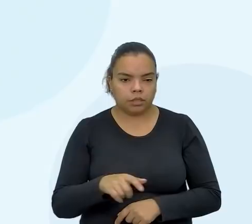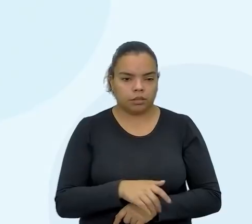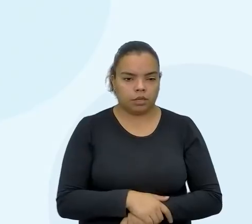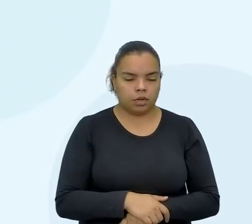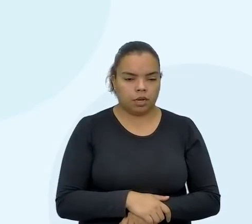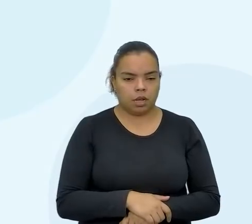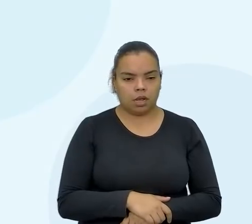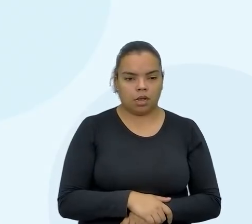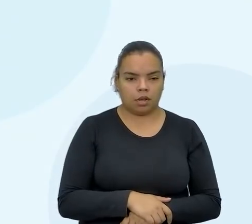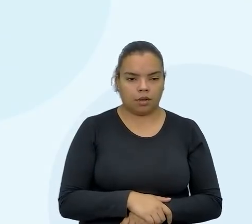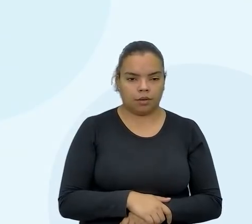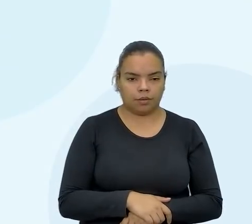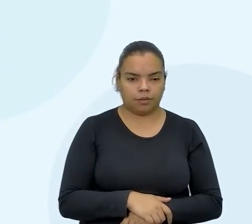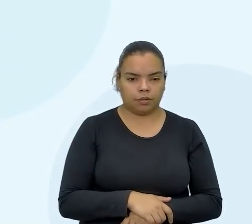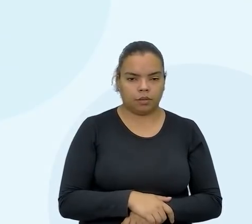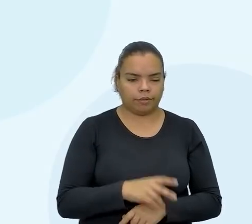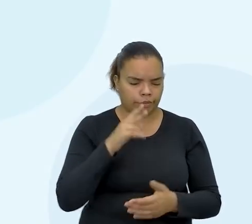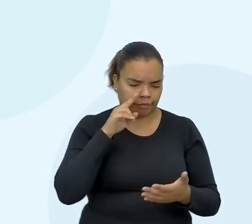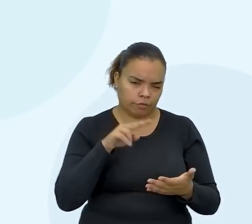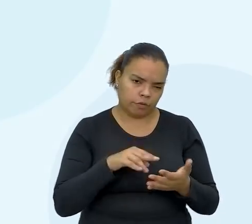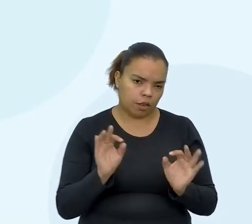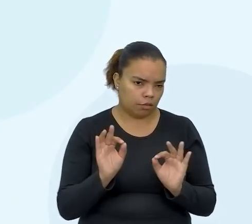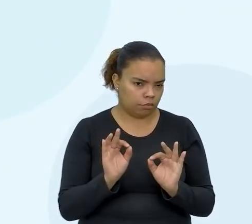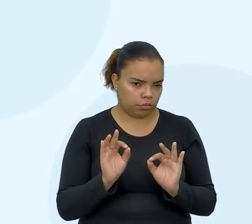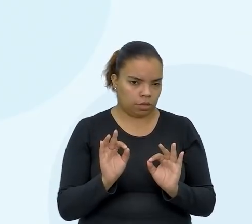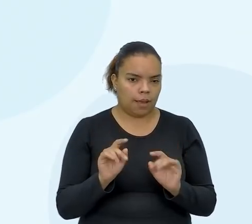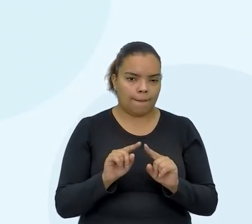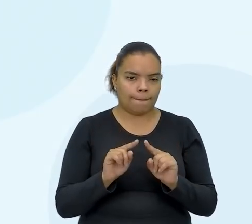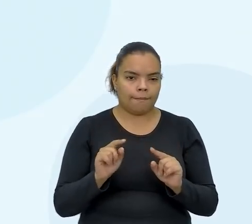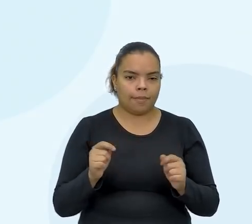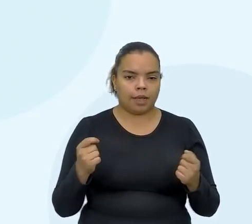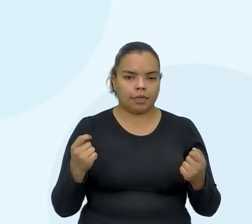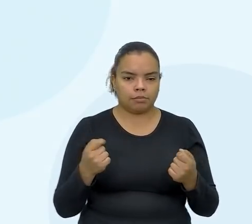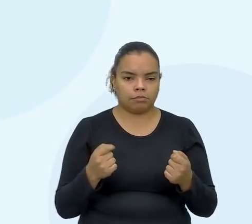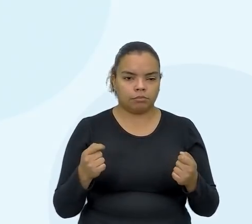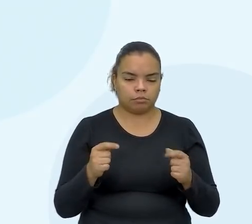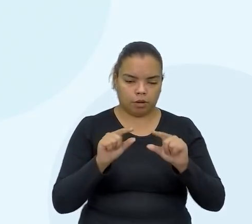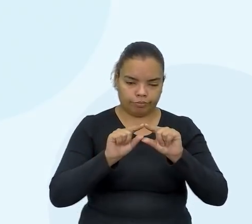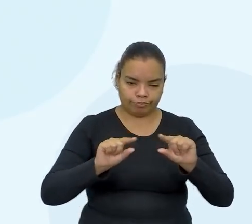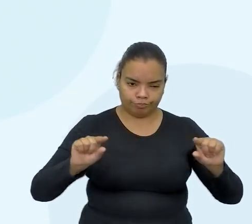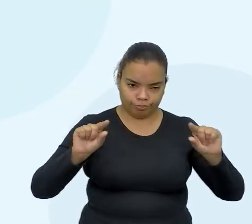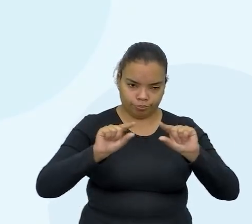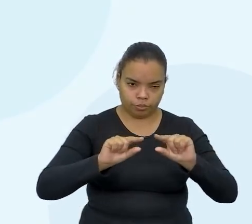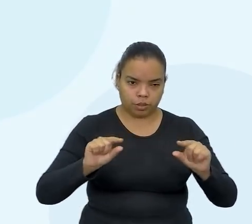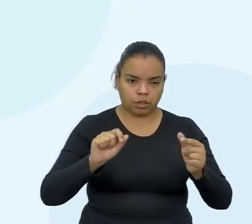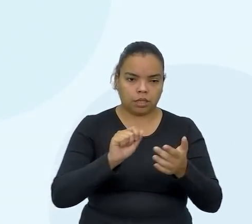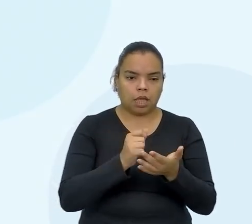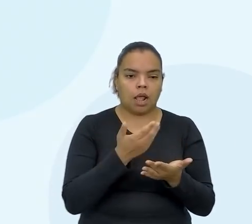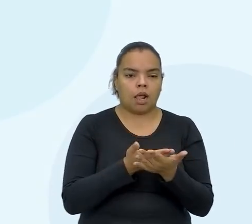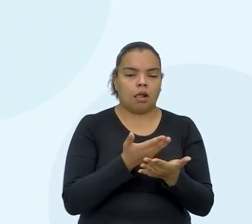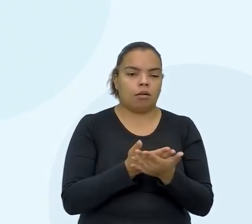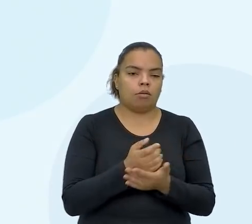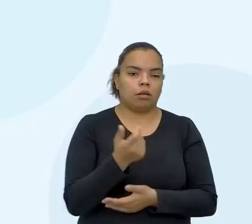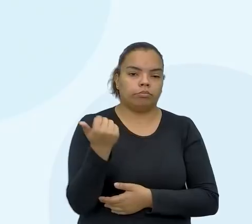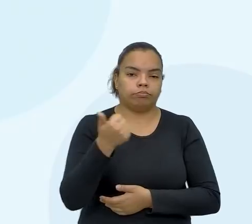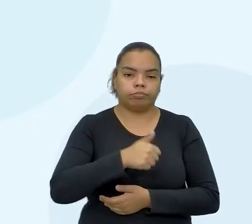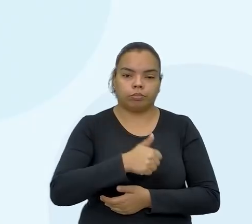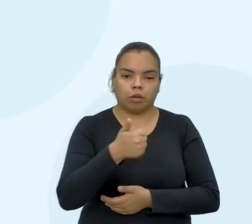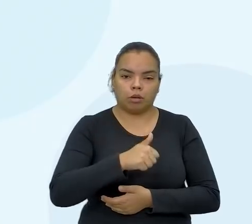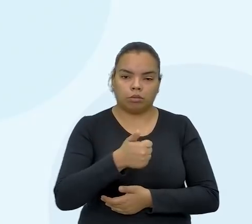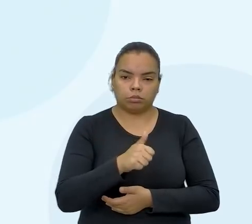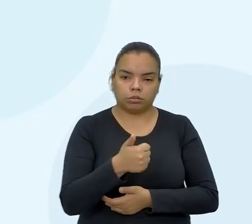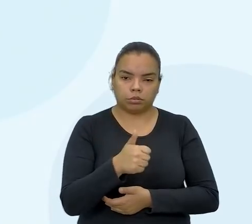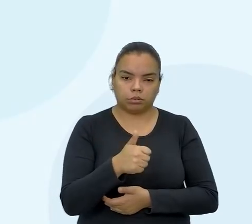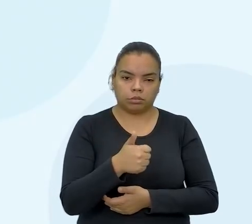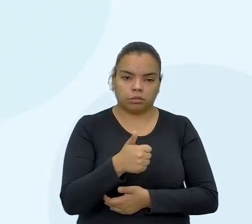em relação aos conceitos e os objetivos, mas a gente destacou para vocês a aula 11 do primeiro ano, que vai trabalhar